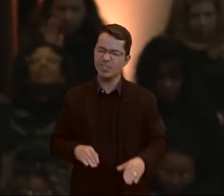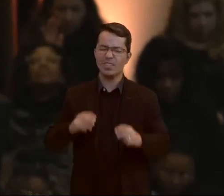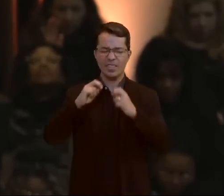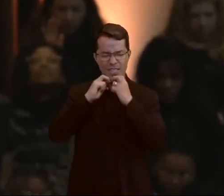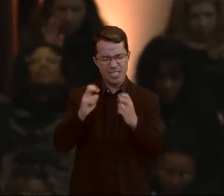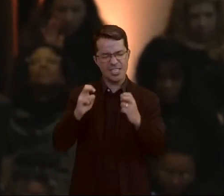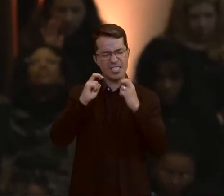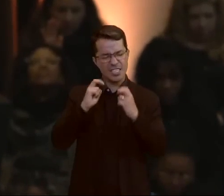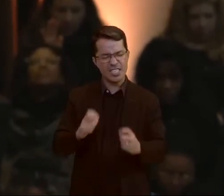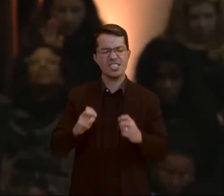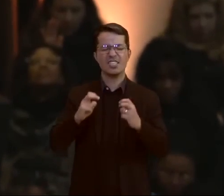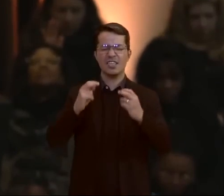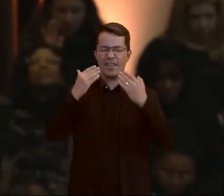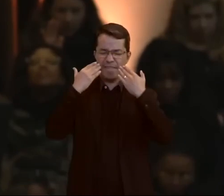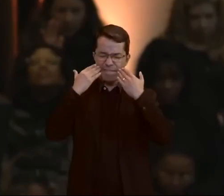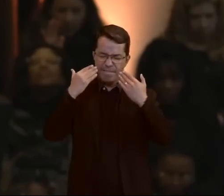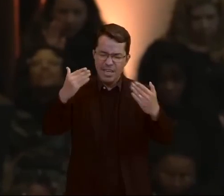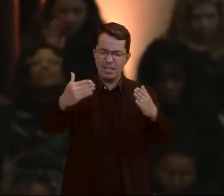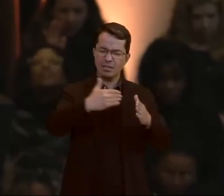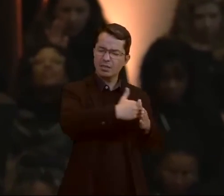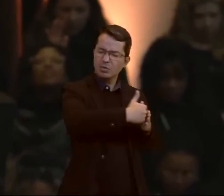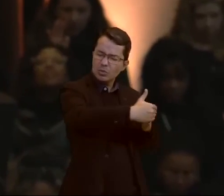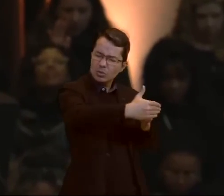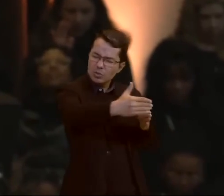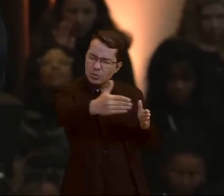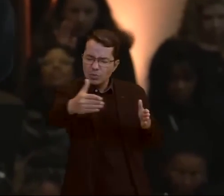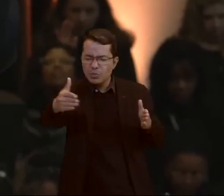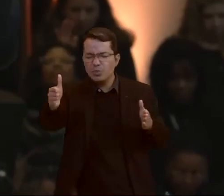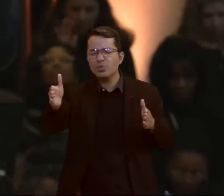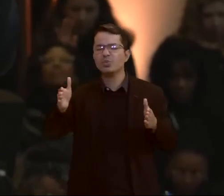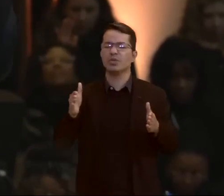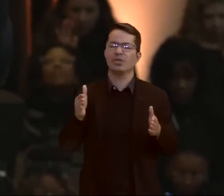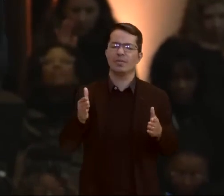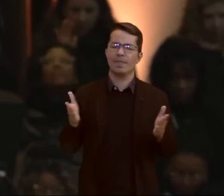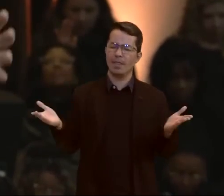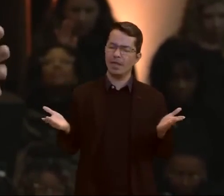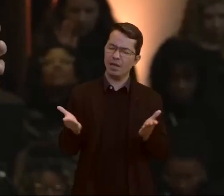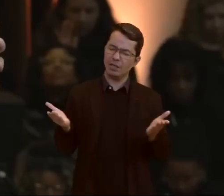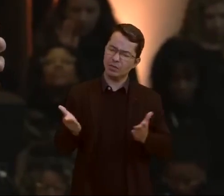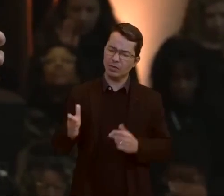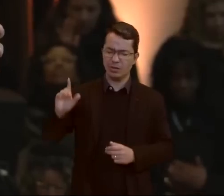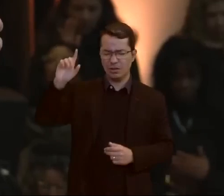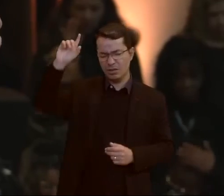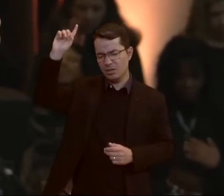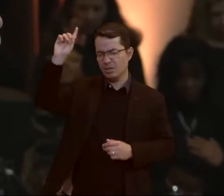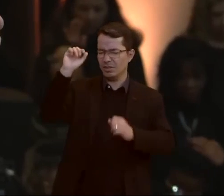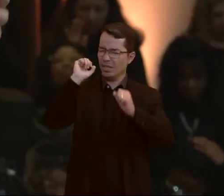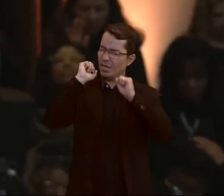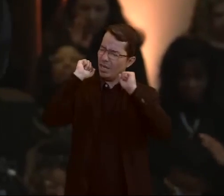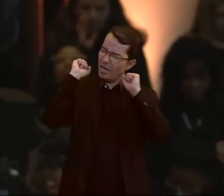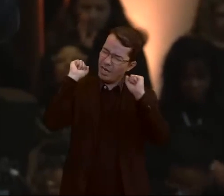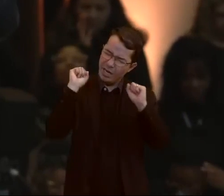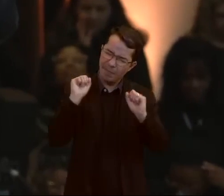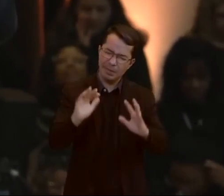que o Senhor tem um projeto para a vida deles. Então, abençoa esses teus